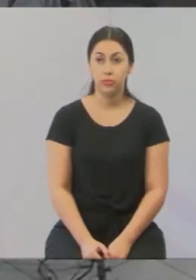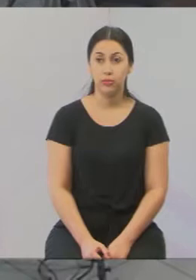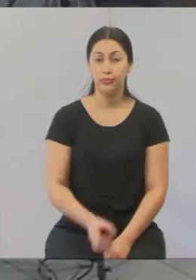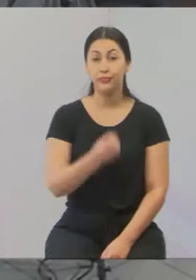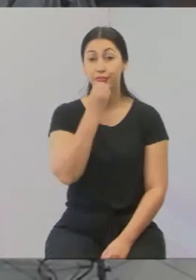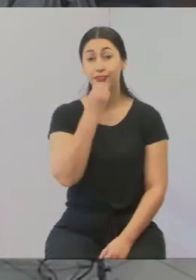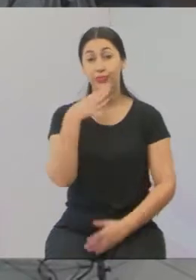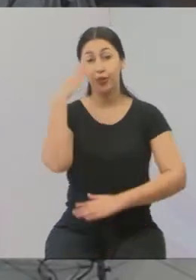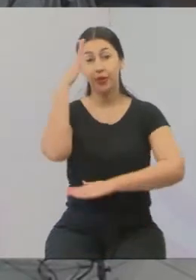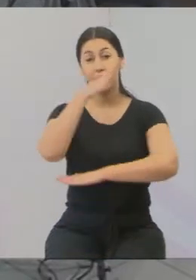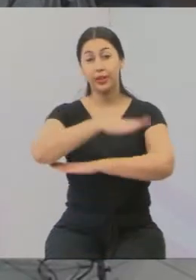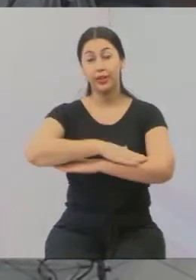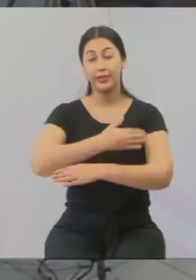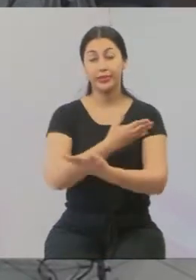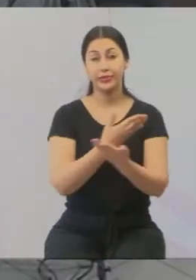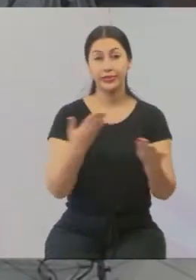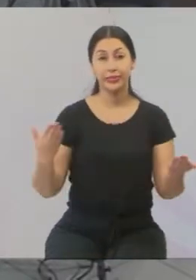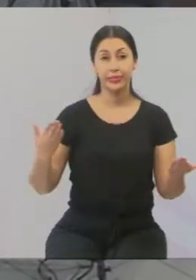Boa tarde a todos.